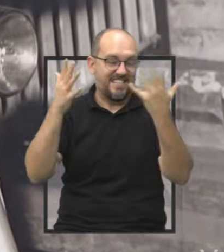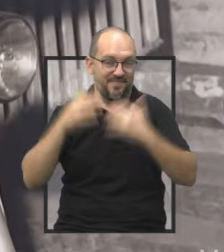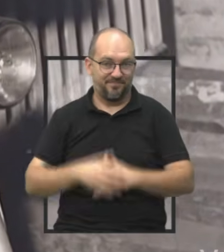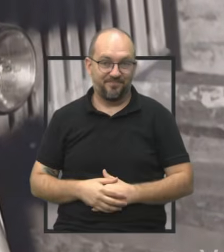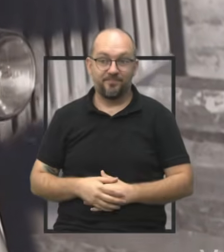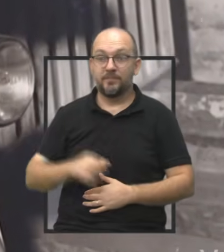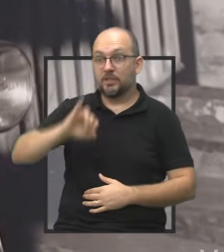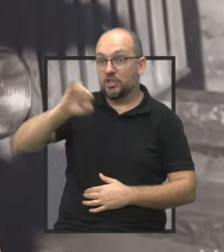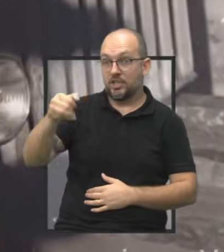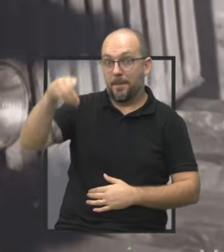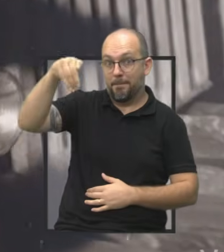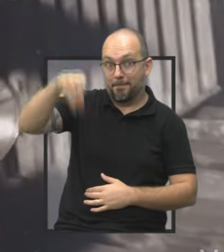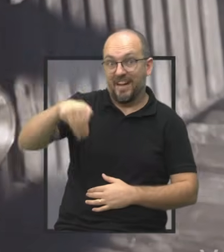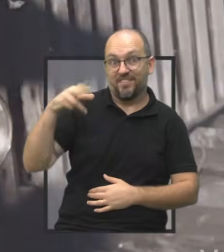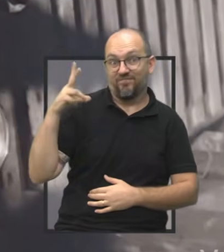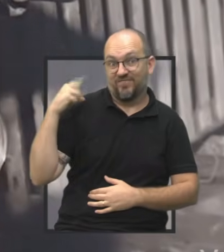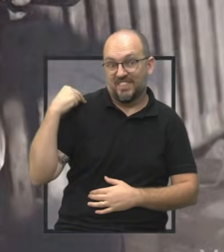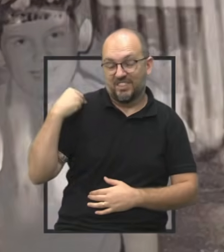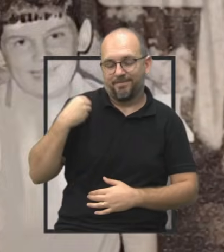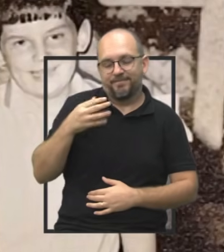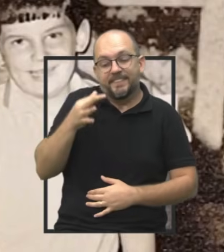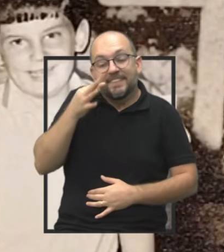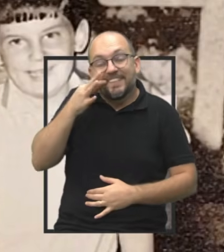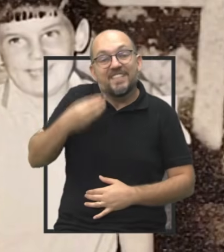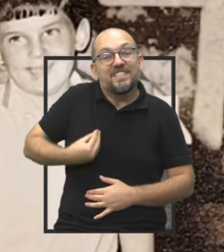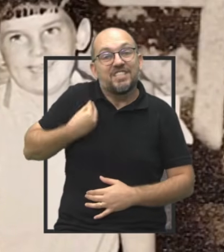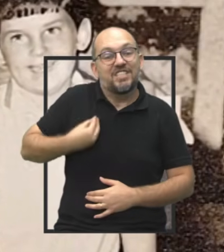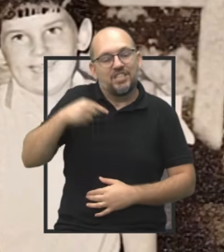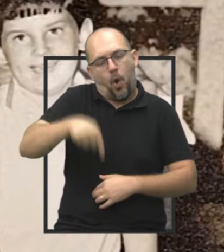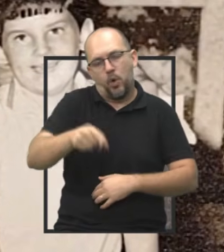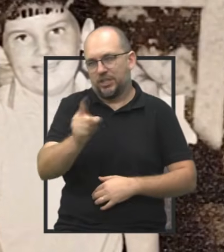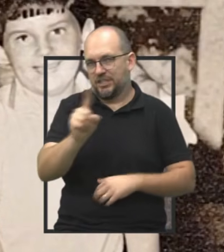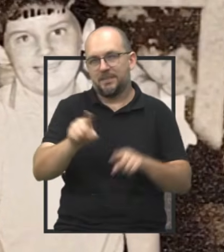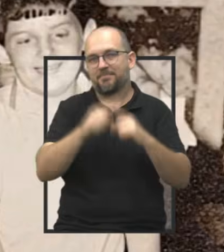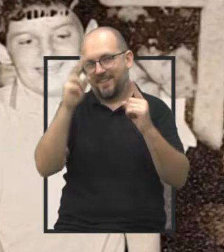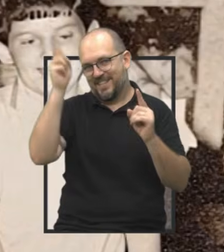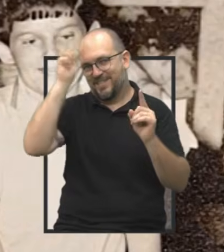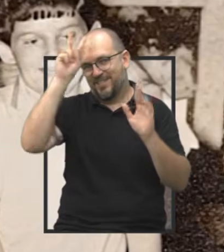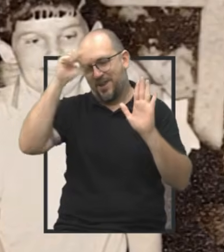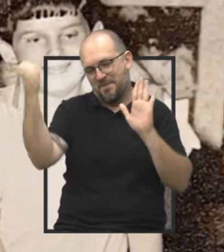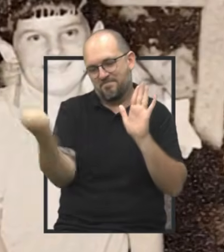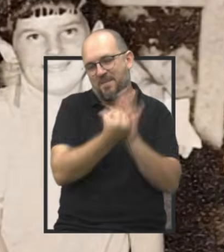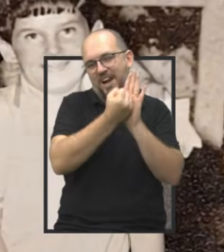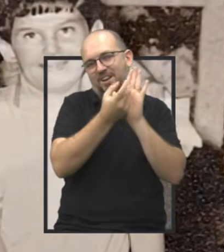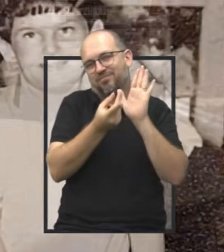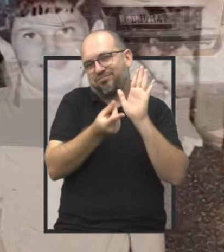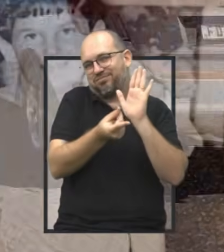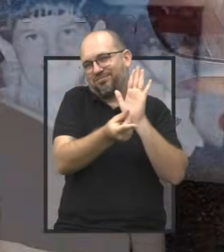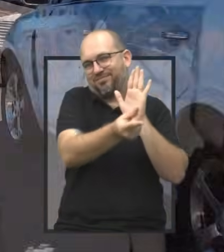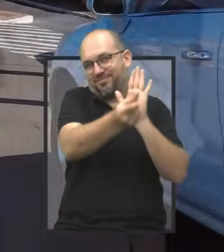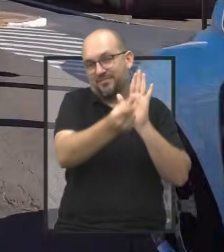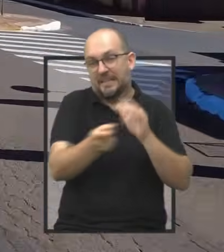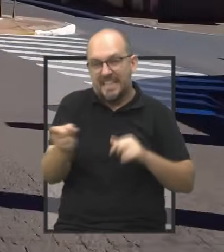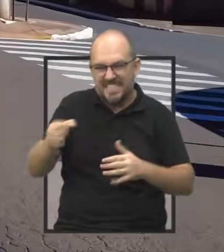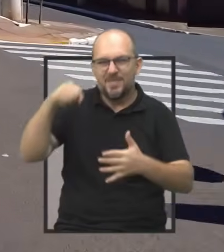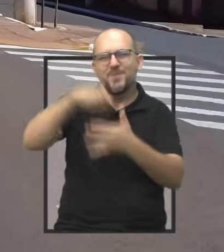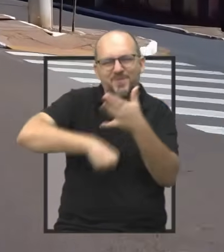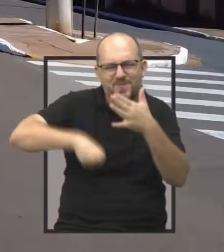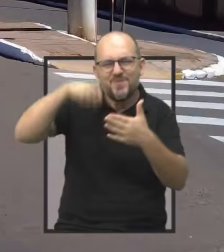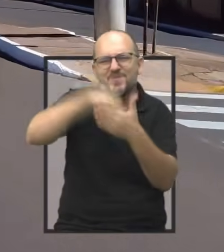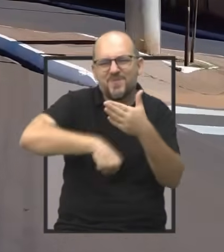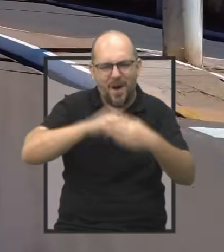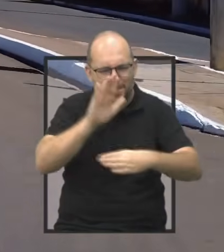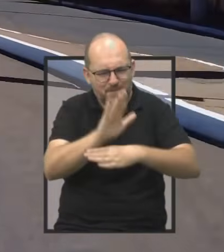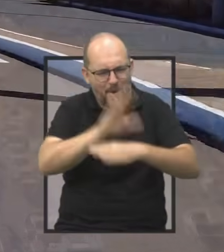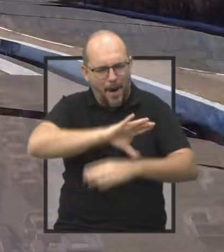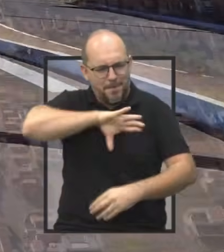Maria Verdini não está mais fisicamente entre nós, mas o legado permanece. O distrito pelo qual ele